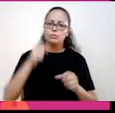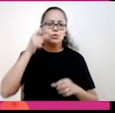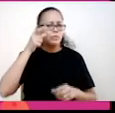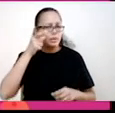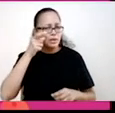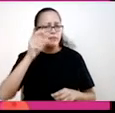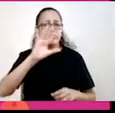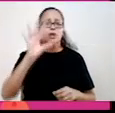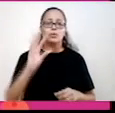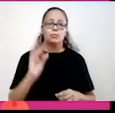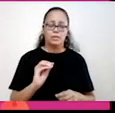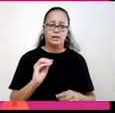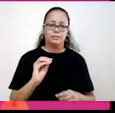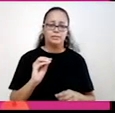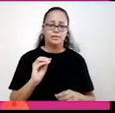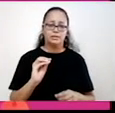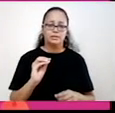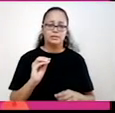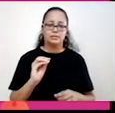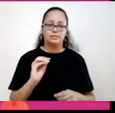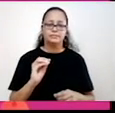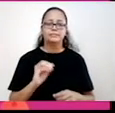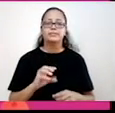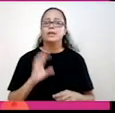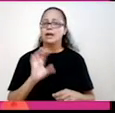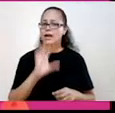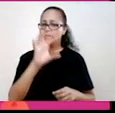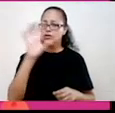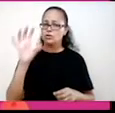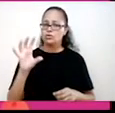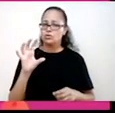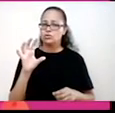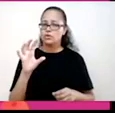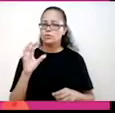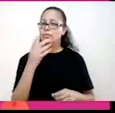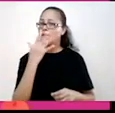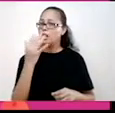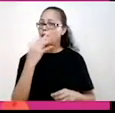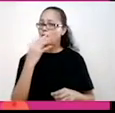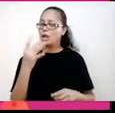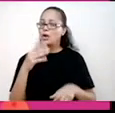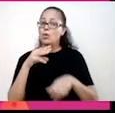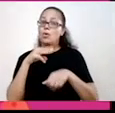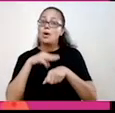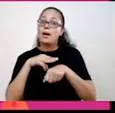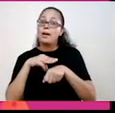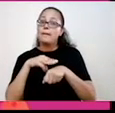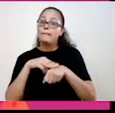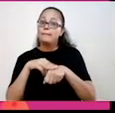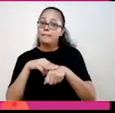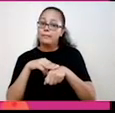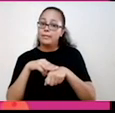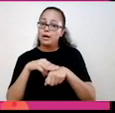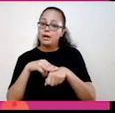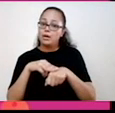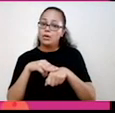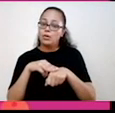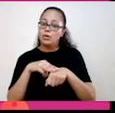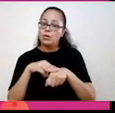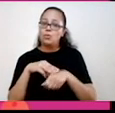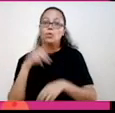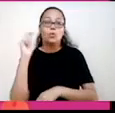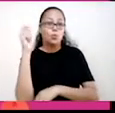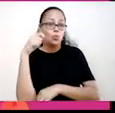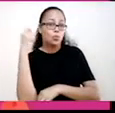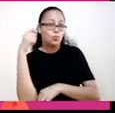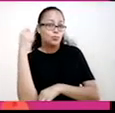mapa, as pradarias são essas regiões aqui na cor marrom, que pega boa parte do Rio Grande do Sul, né, uma parte ainda de